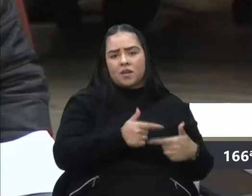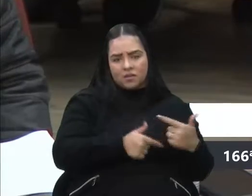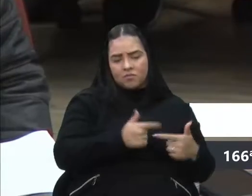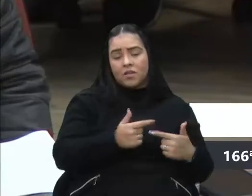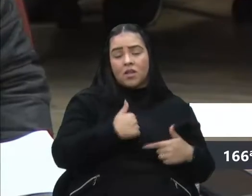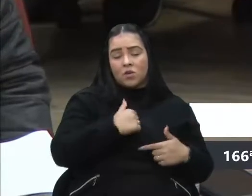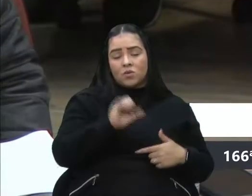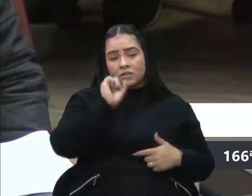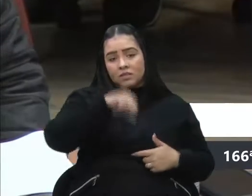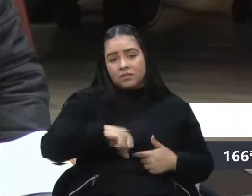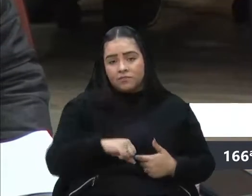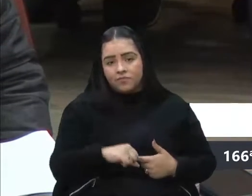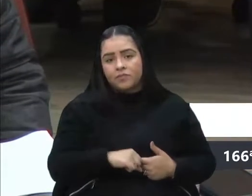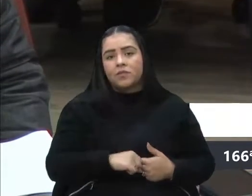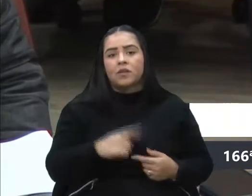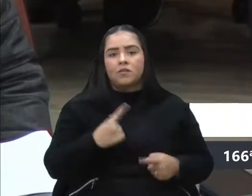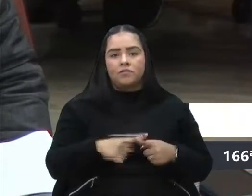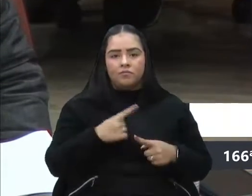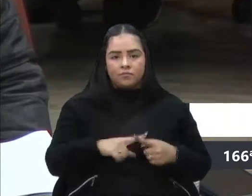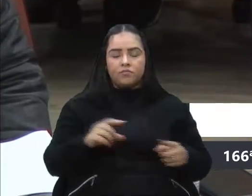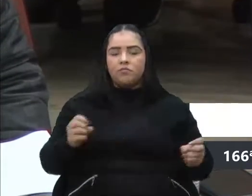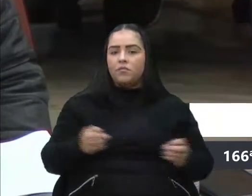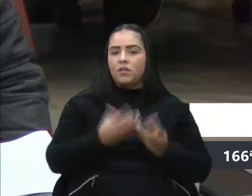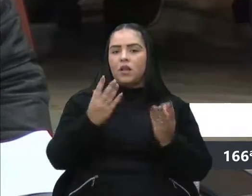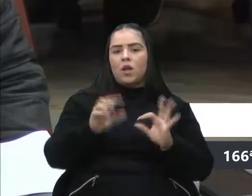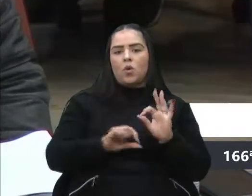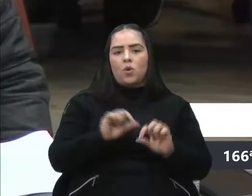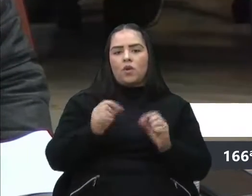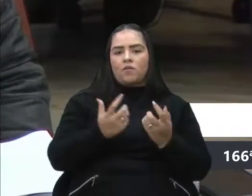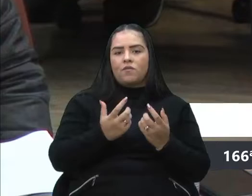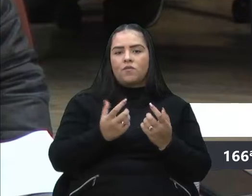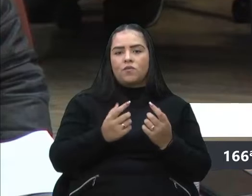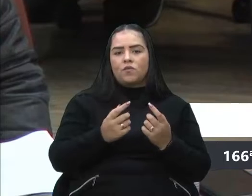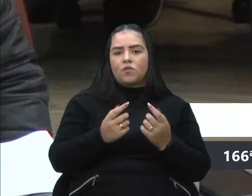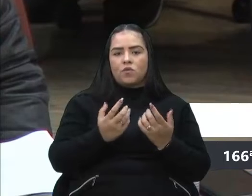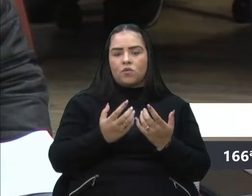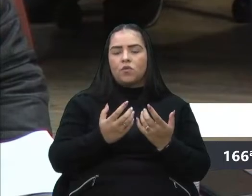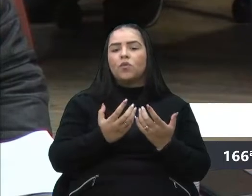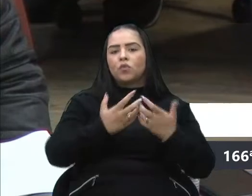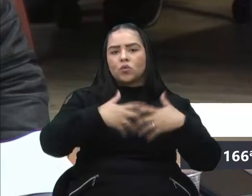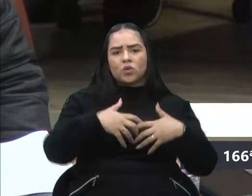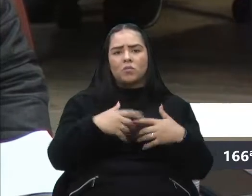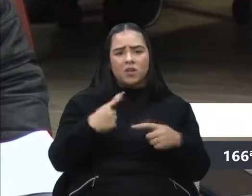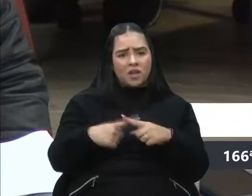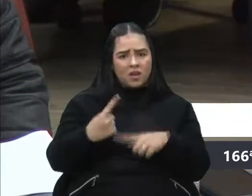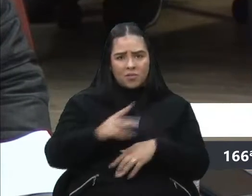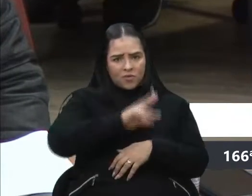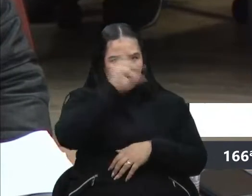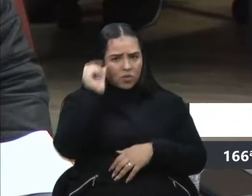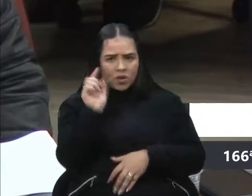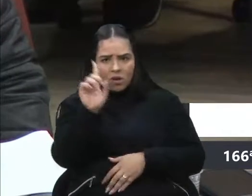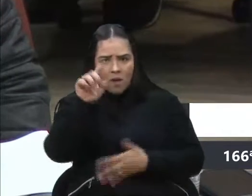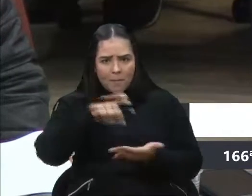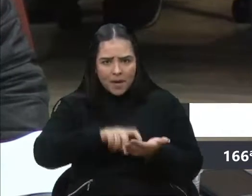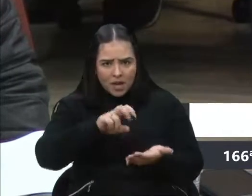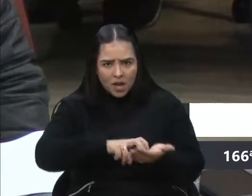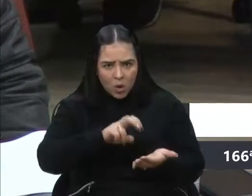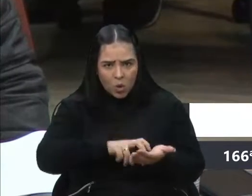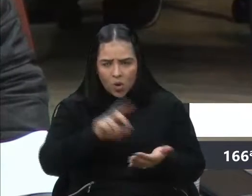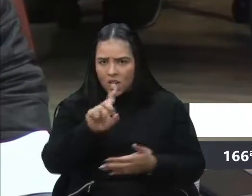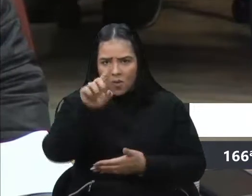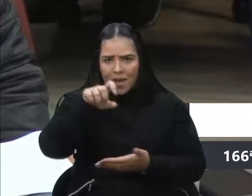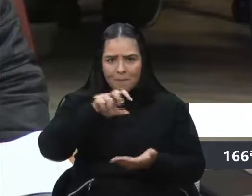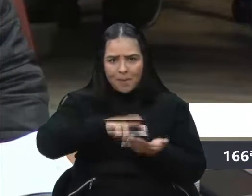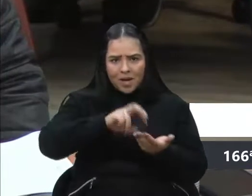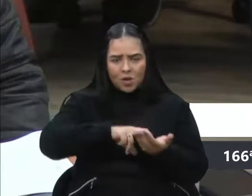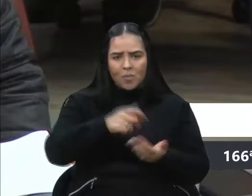aconteça a festa. É assim que funciona. A Prefeitura de Caxias não é banco. A Prefeitura de Caxias tem que investir para